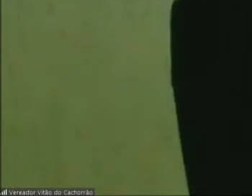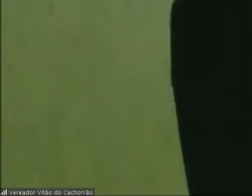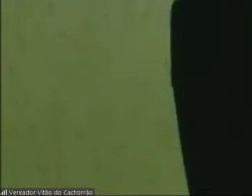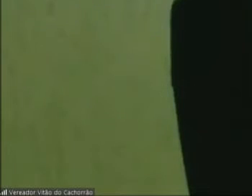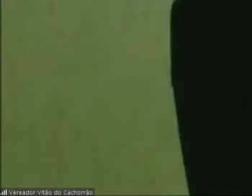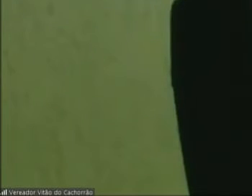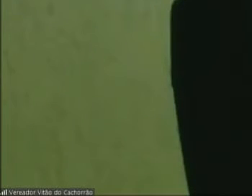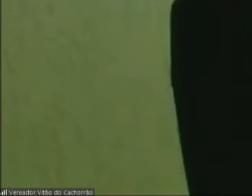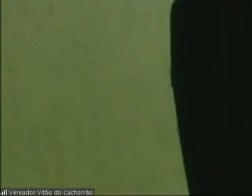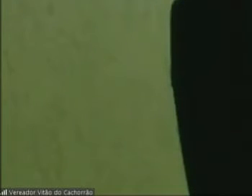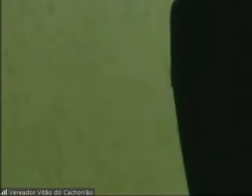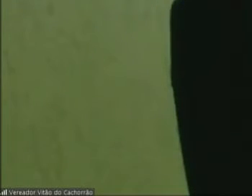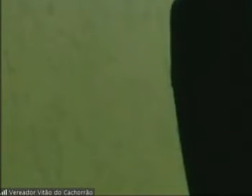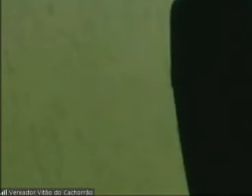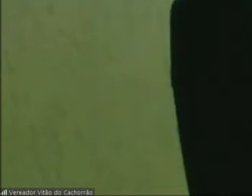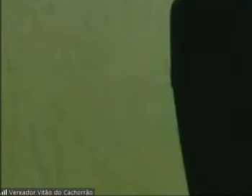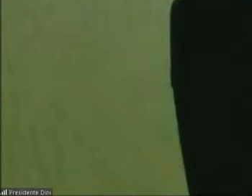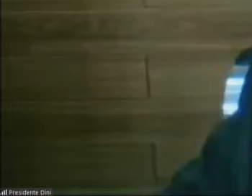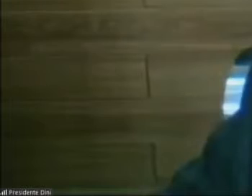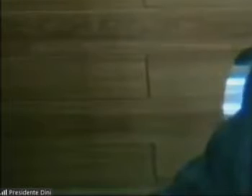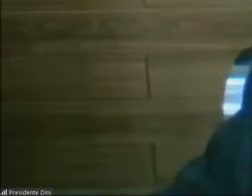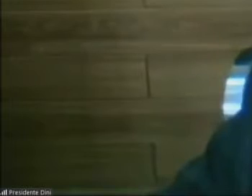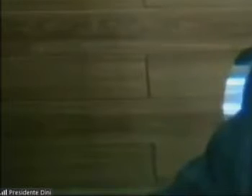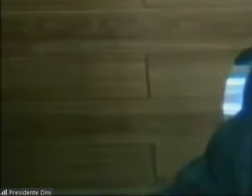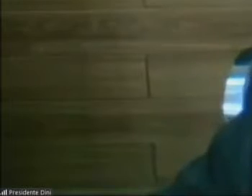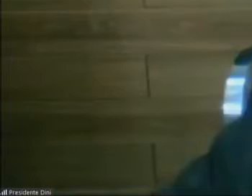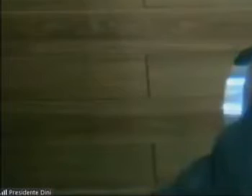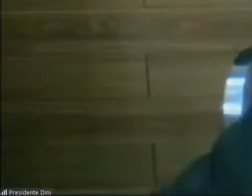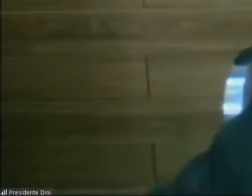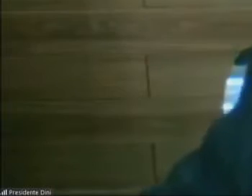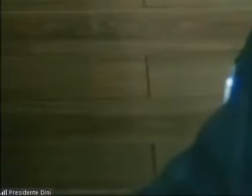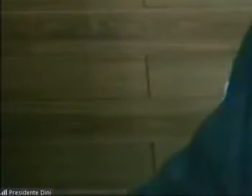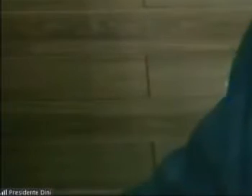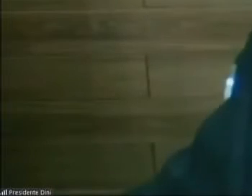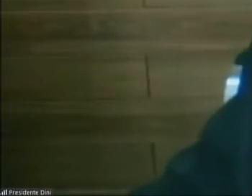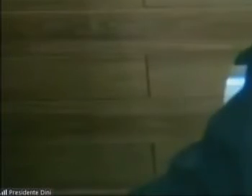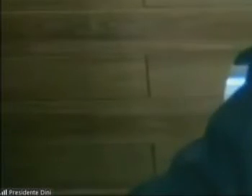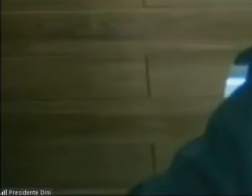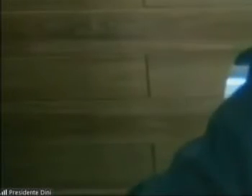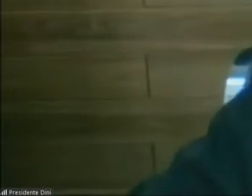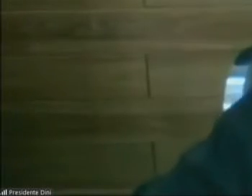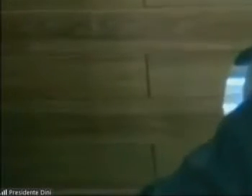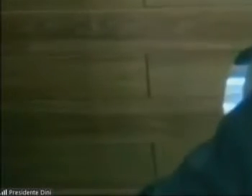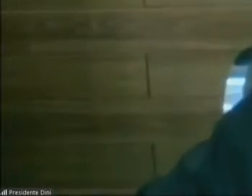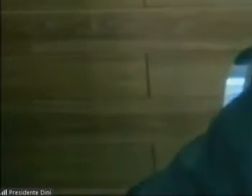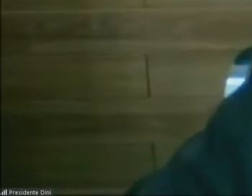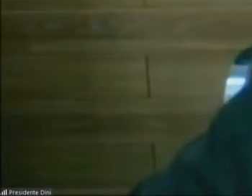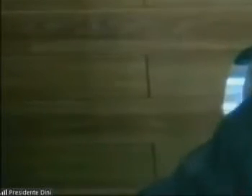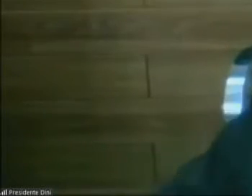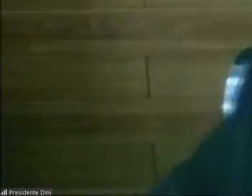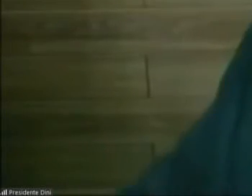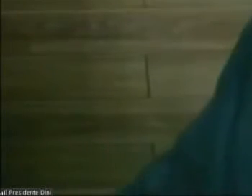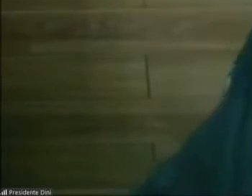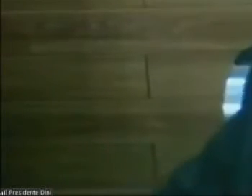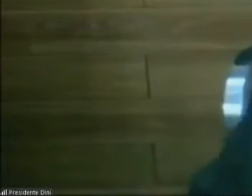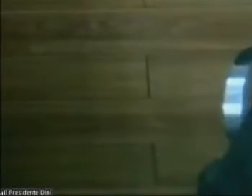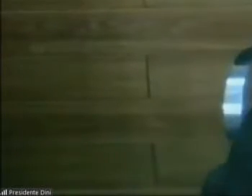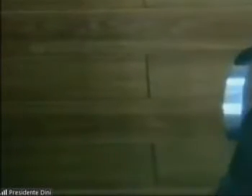Antes de iniciarmos, eu quero aqui regimentalmente ler um pedido do vereador Irineu Toledo